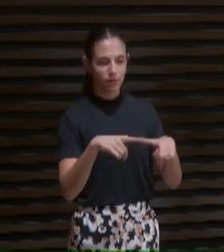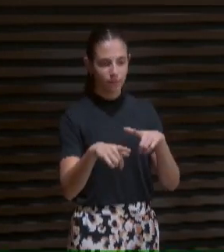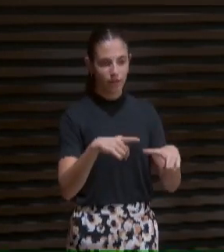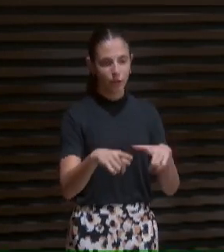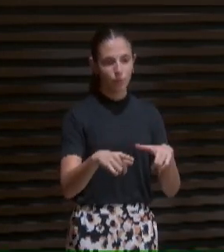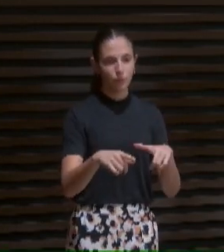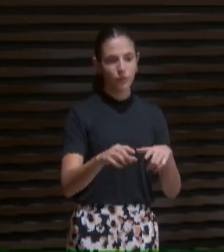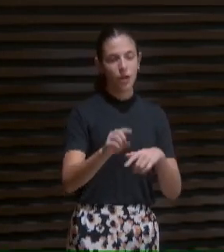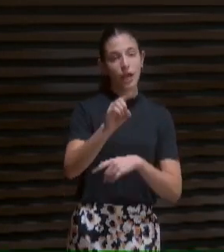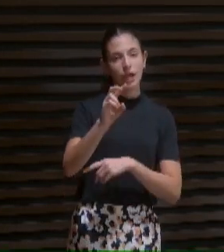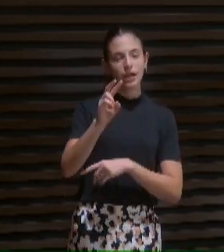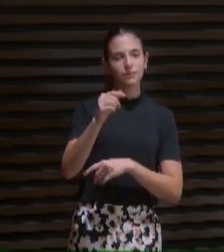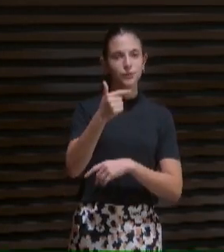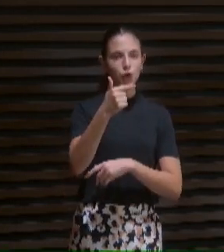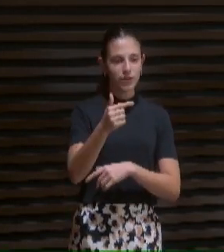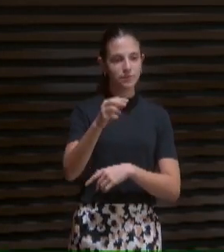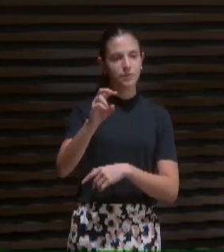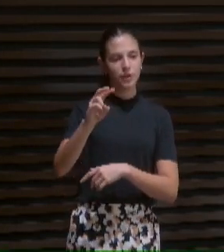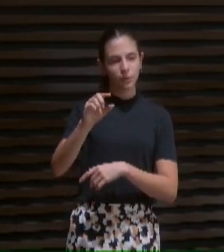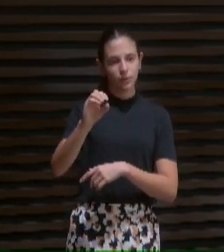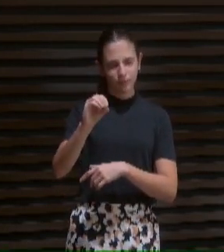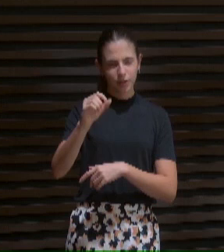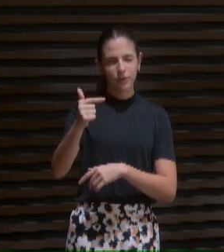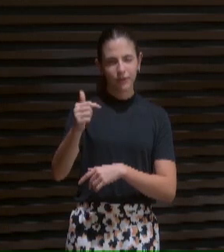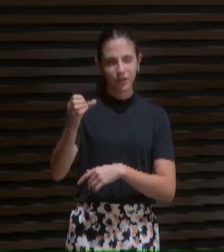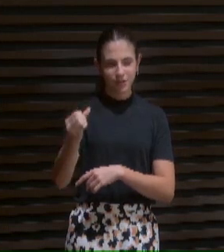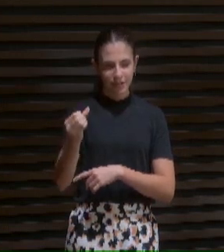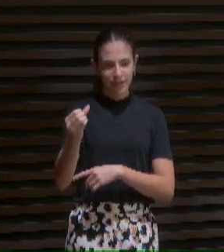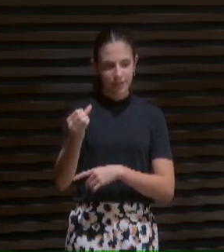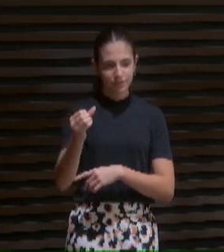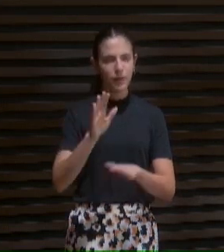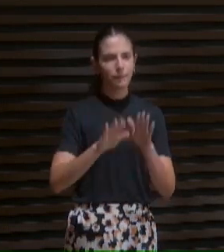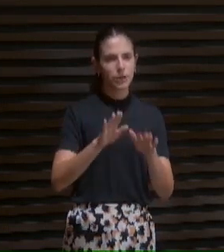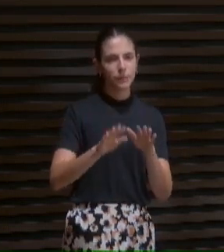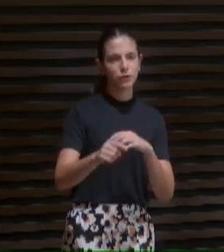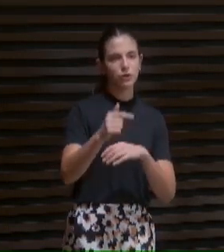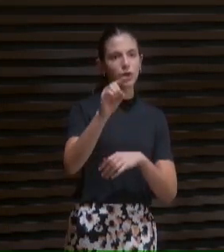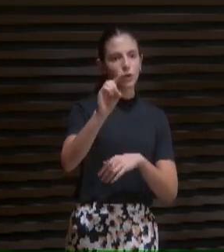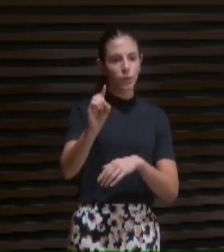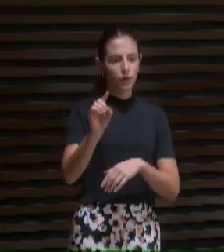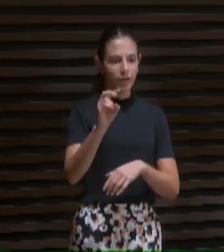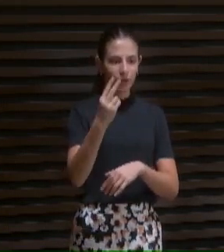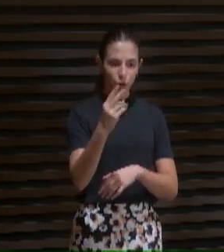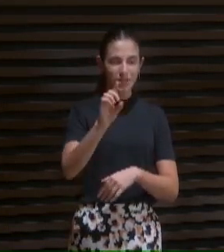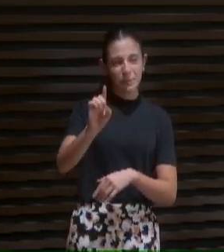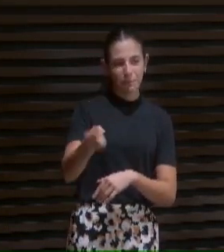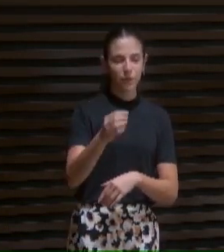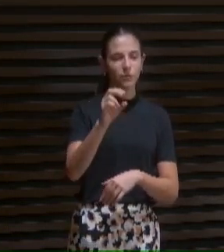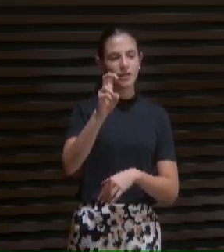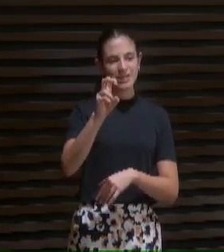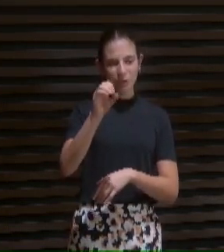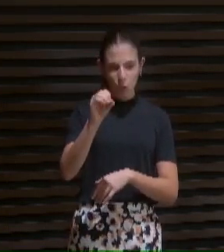ano 2026, ou seja, 250 anos, de acordo com os astros,